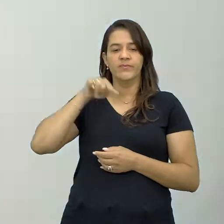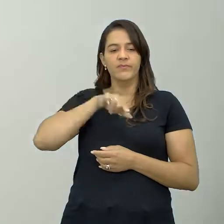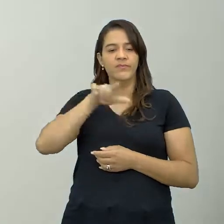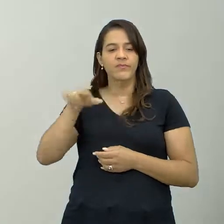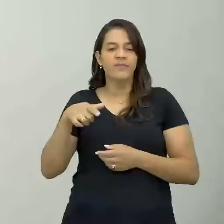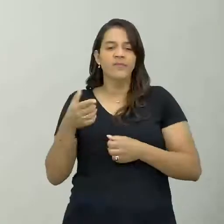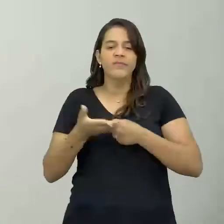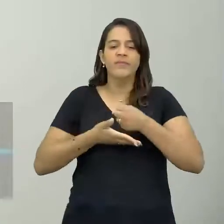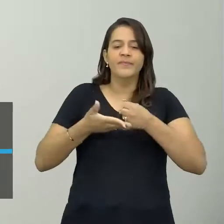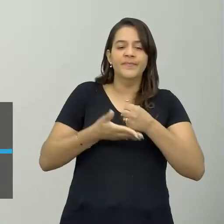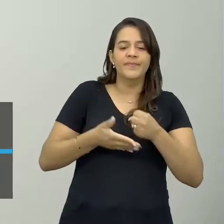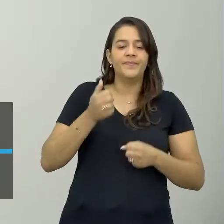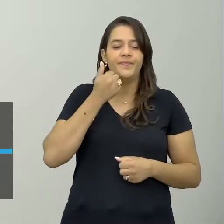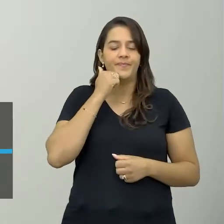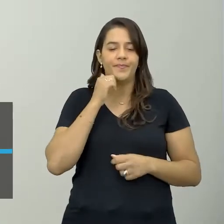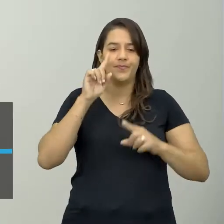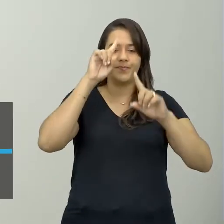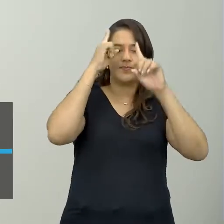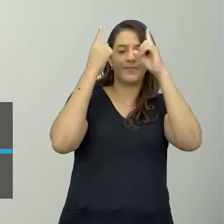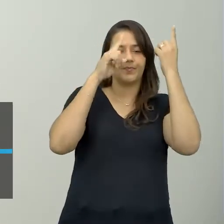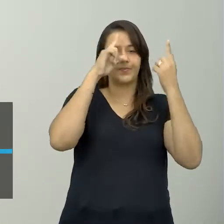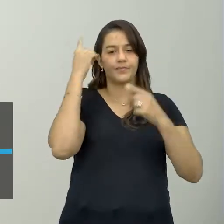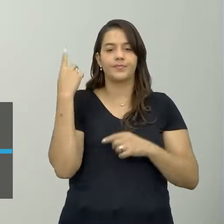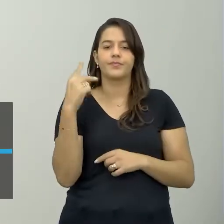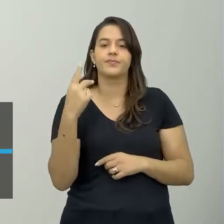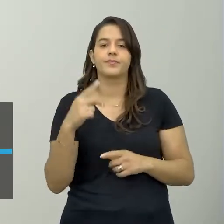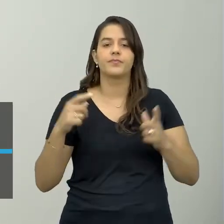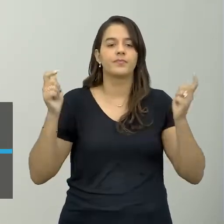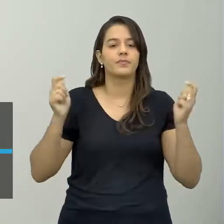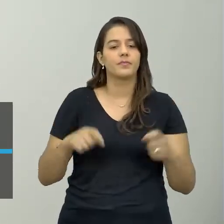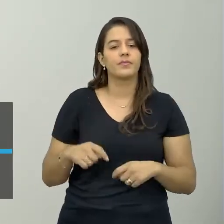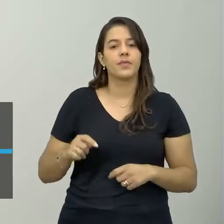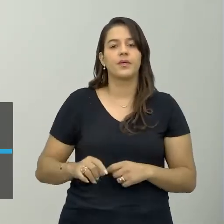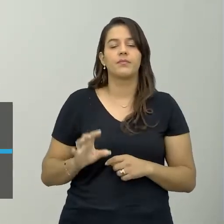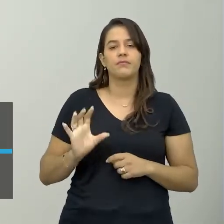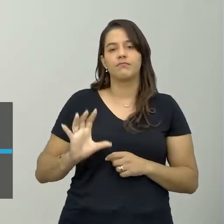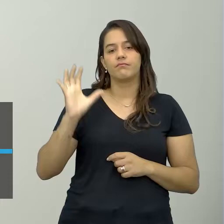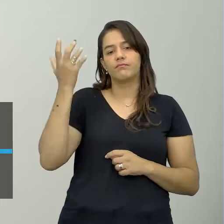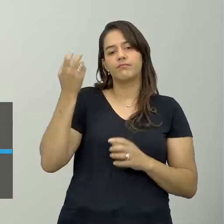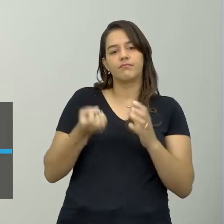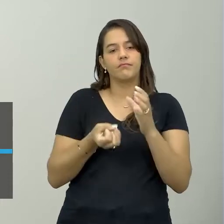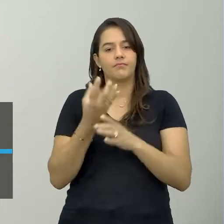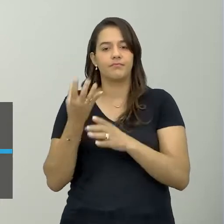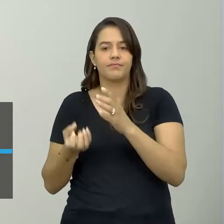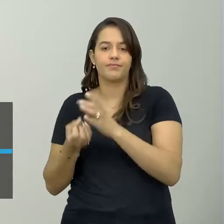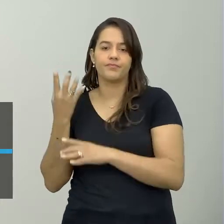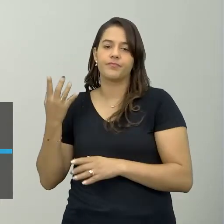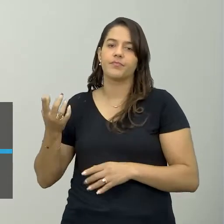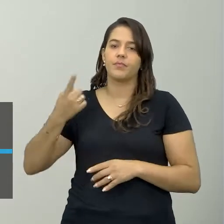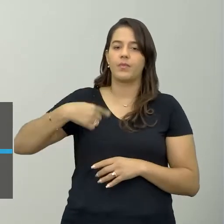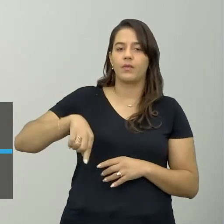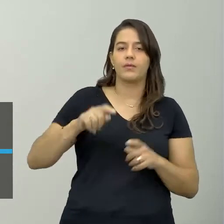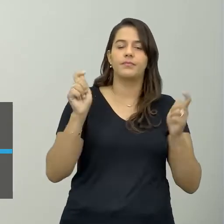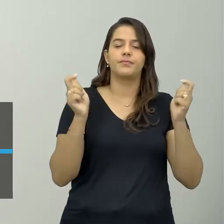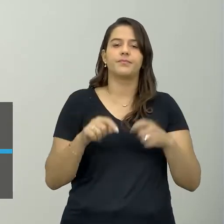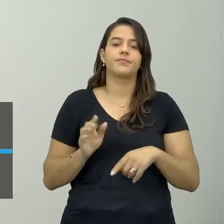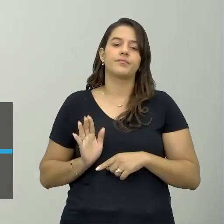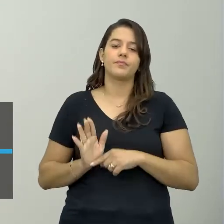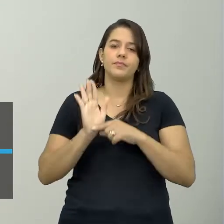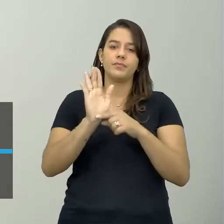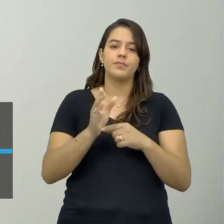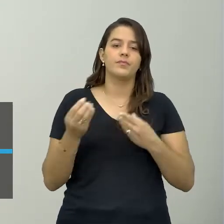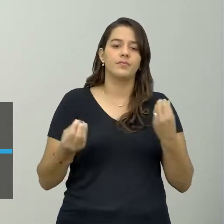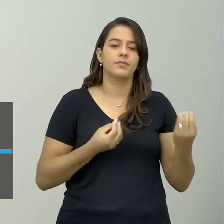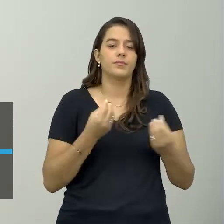científica, os processos criativos, de como você pode pensar em criar soluções, né? Em como a nossa criatividade também ajuda a gente a pensar em